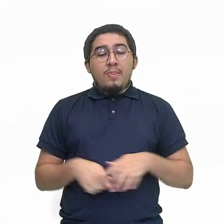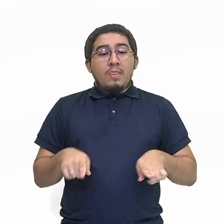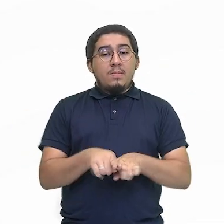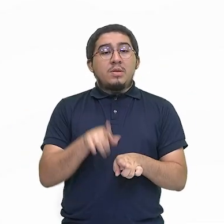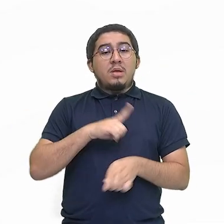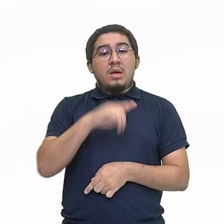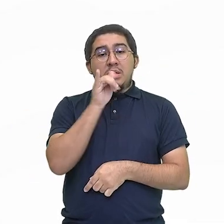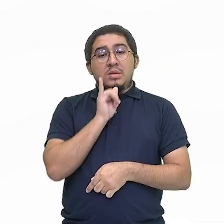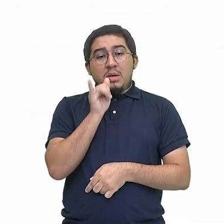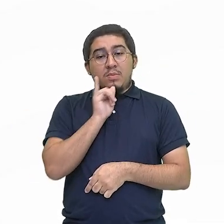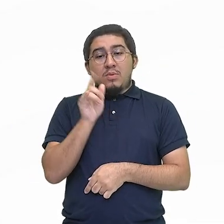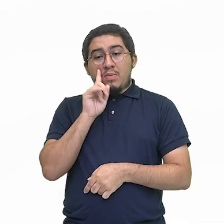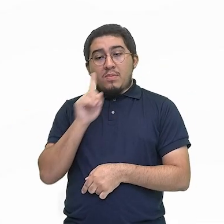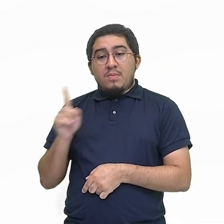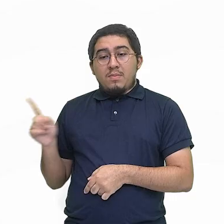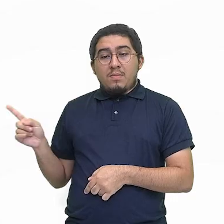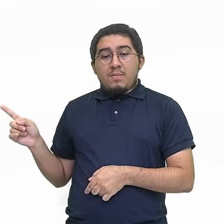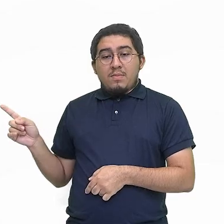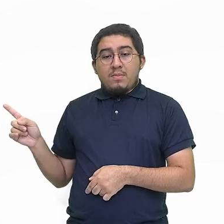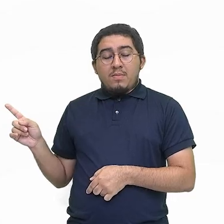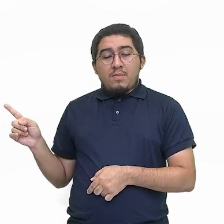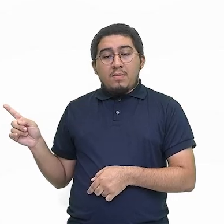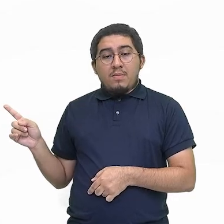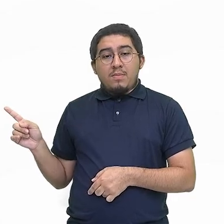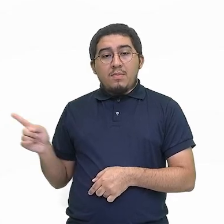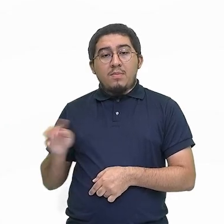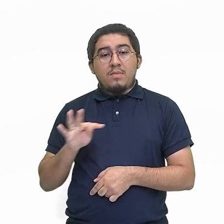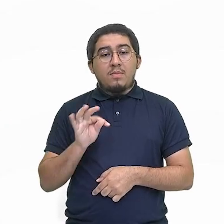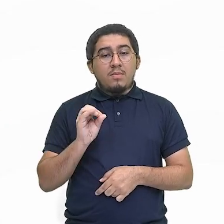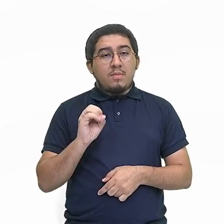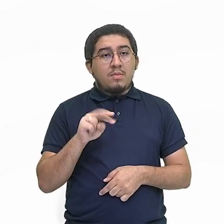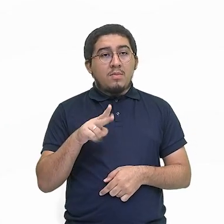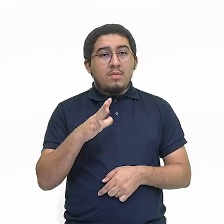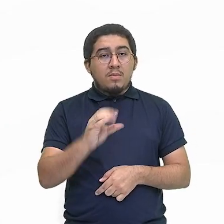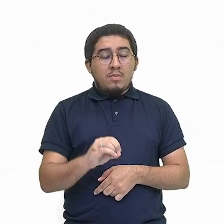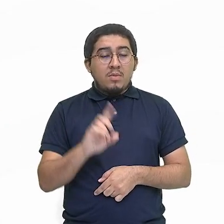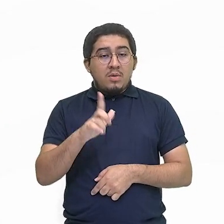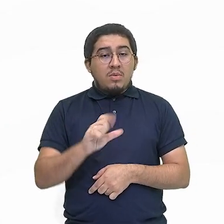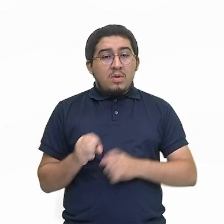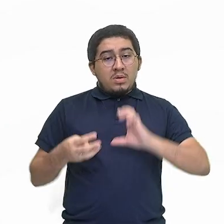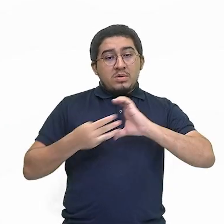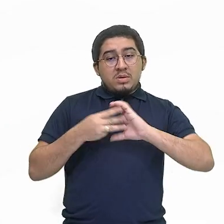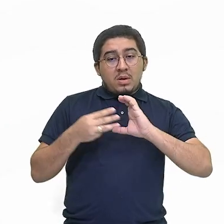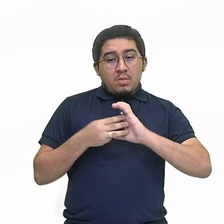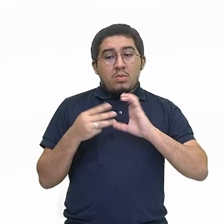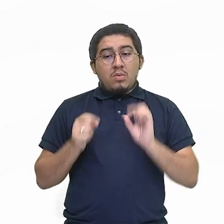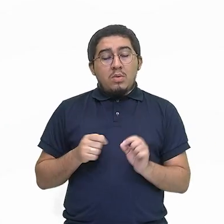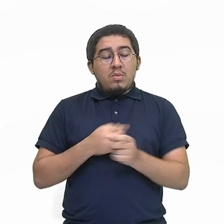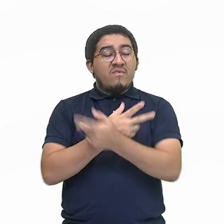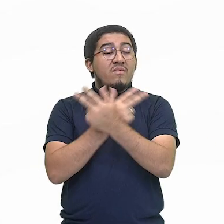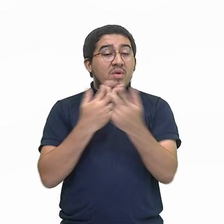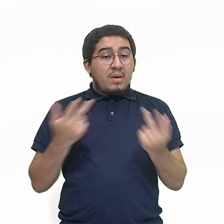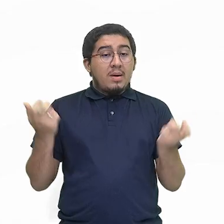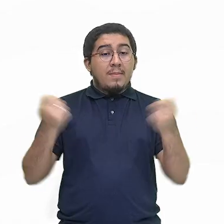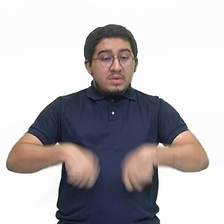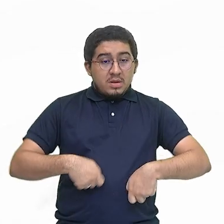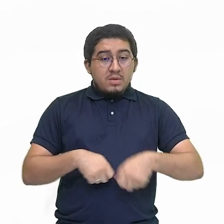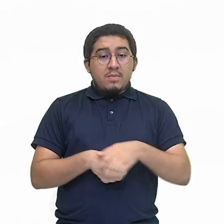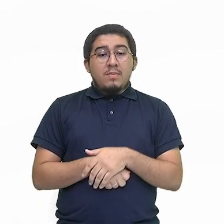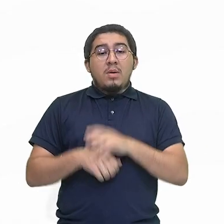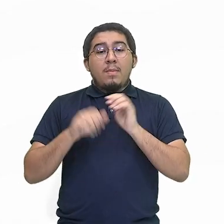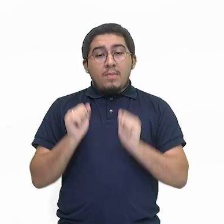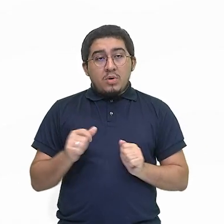dessa imagem, a célula-tronco ali no meio. Essas células-tronco são as nossas células pluripotentes, que podem